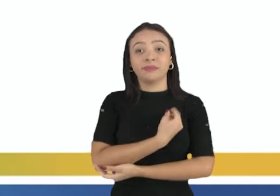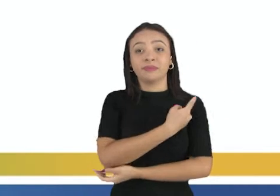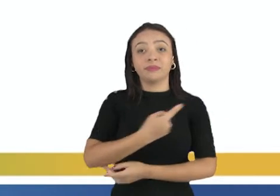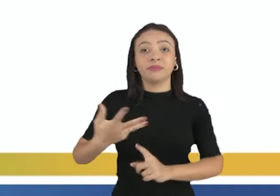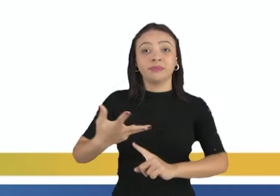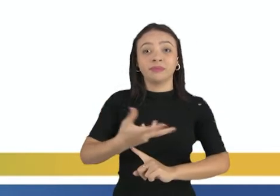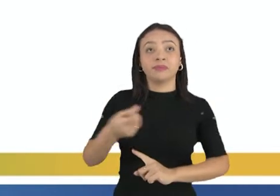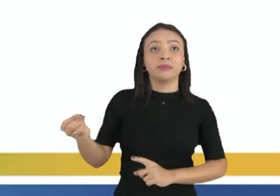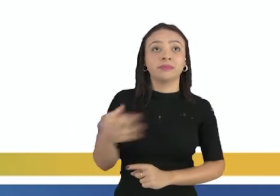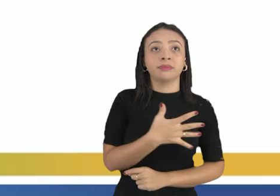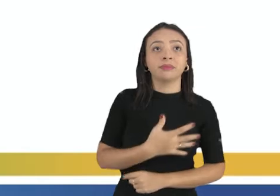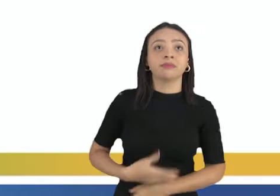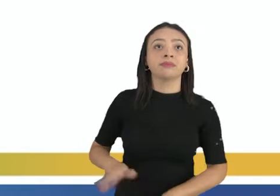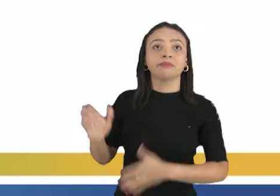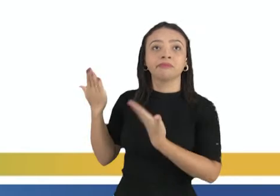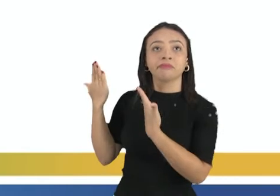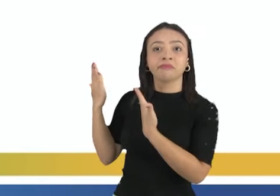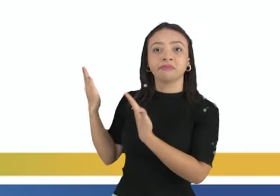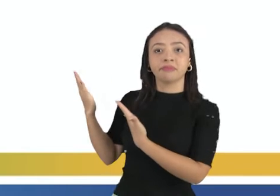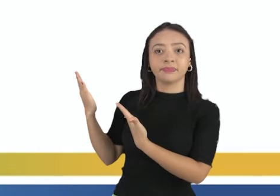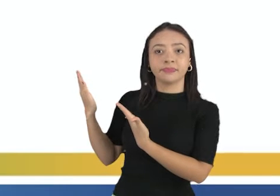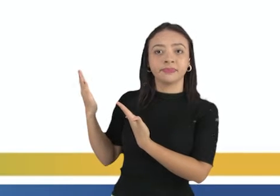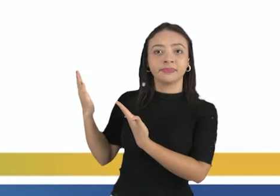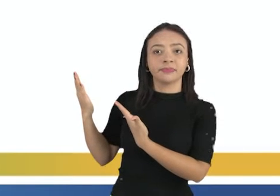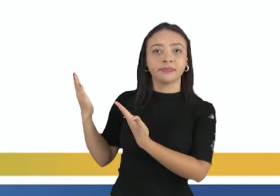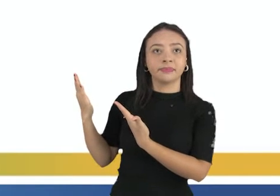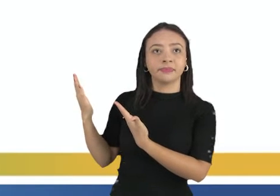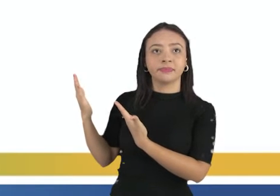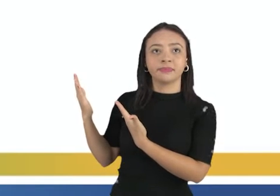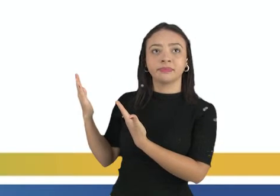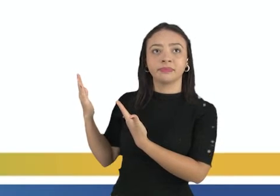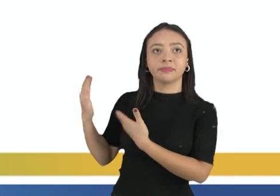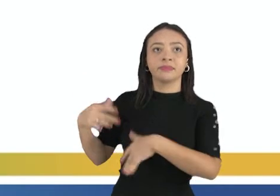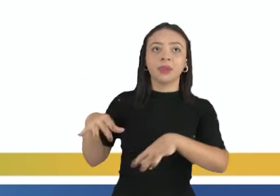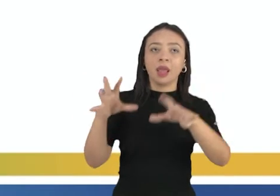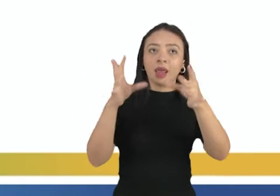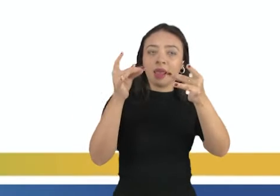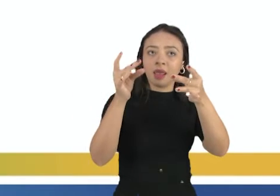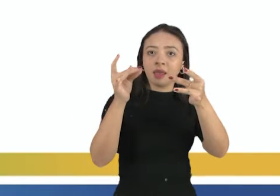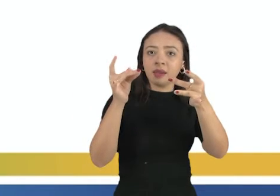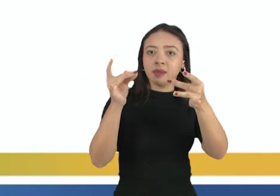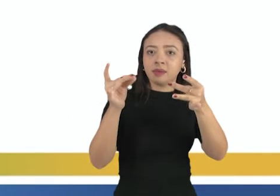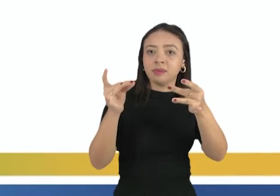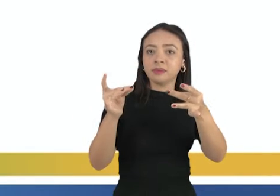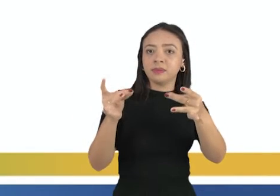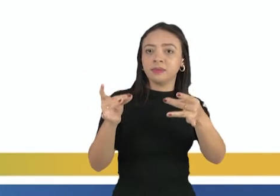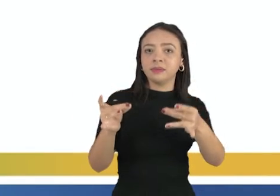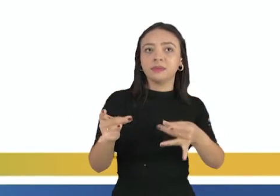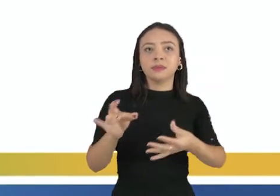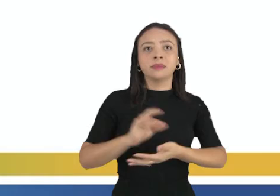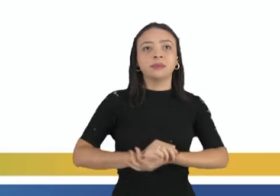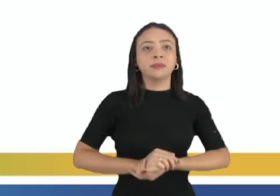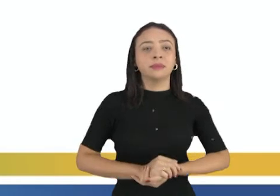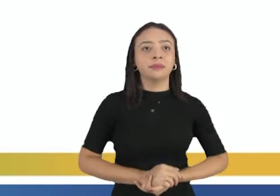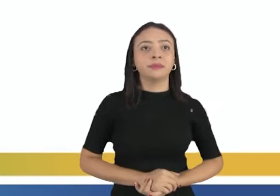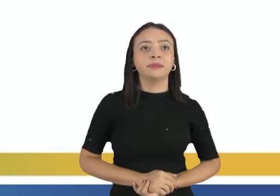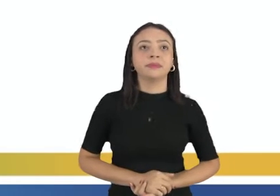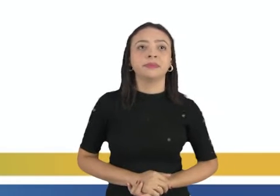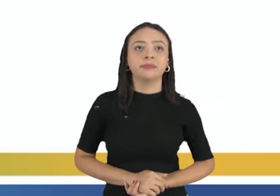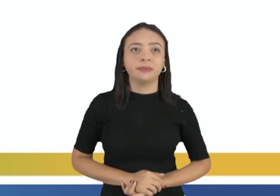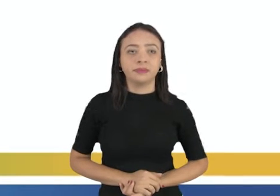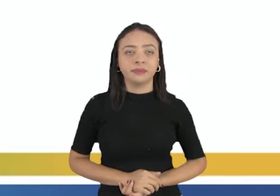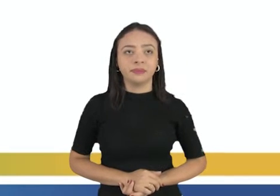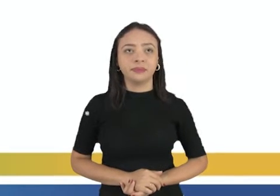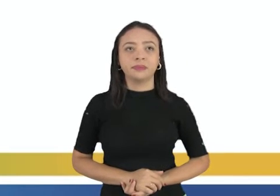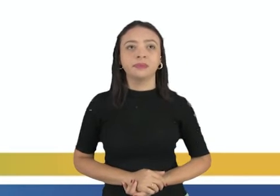Moderna. Mário de Andrade, Oswald de Andrade, Graça Aranha, Tarsila do Amaral, Vitor Brechet,